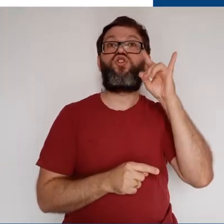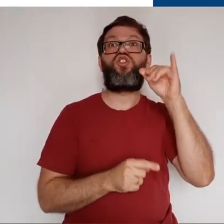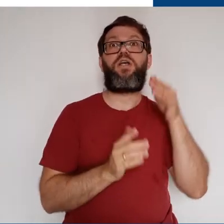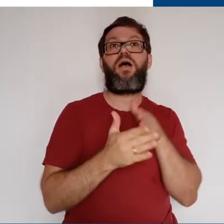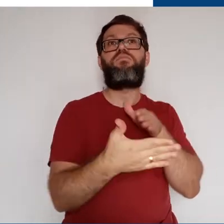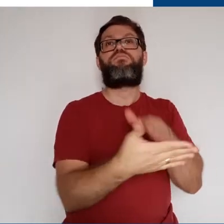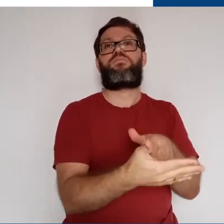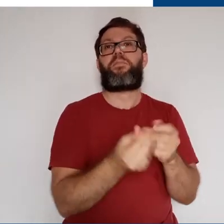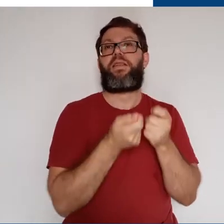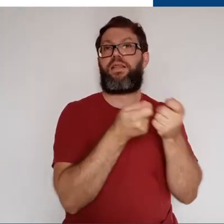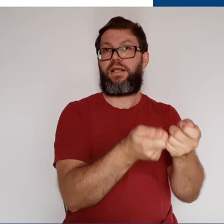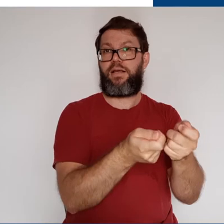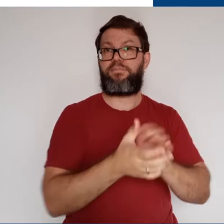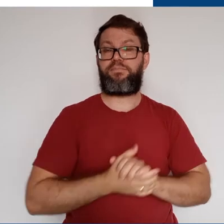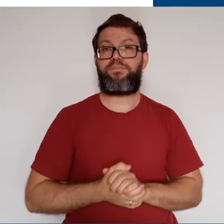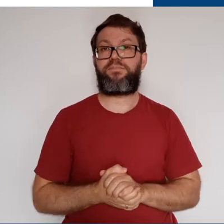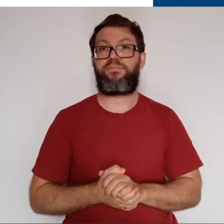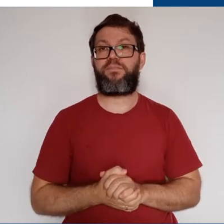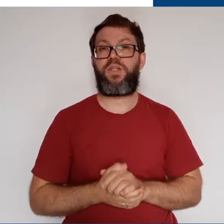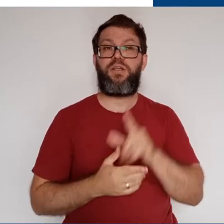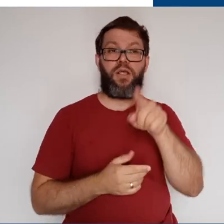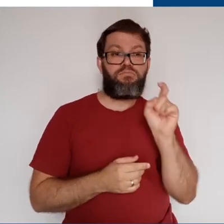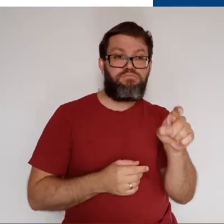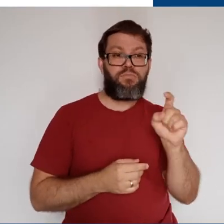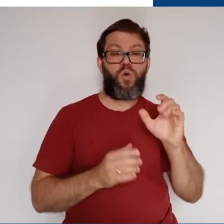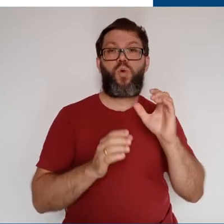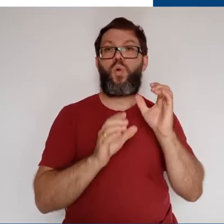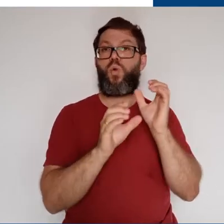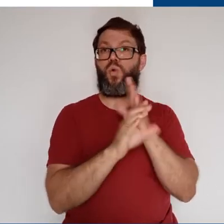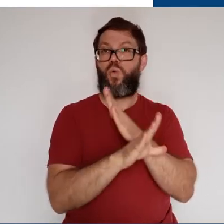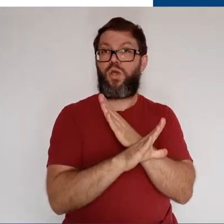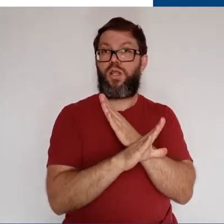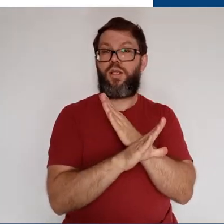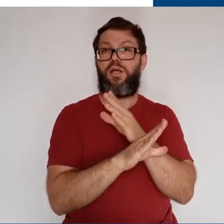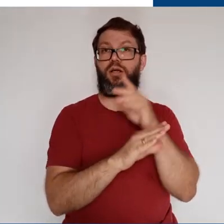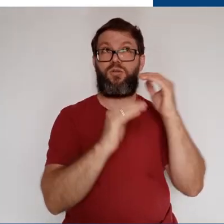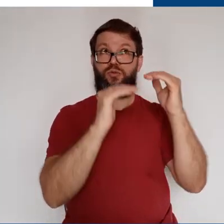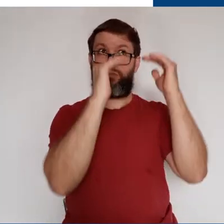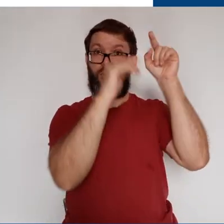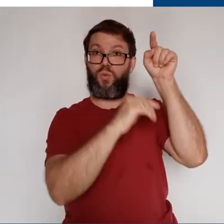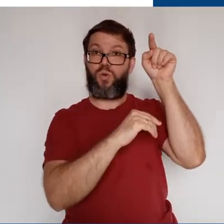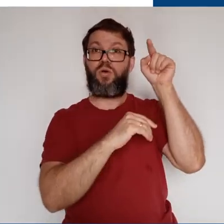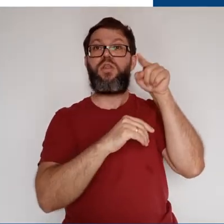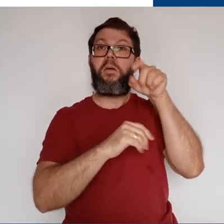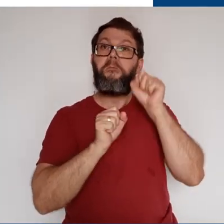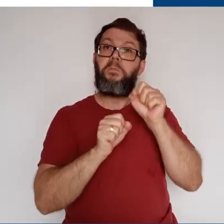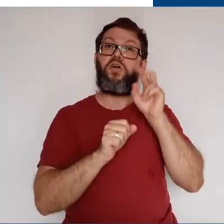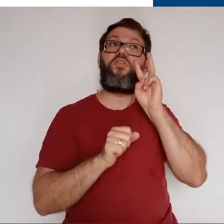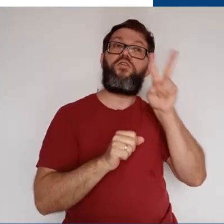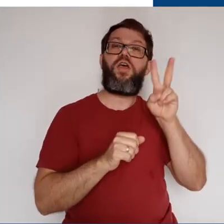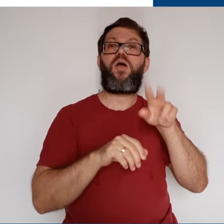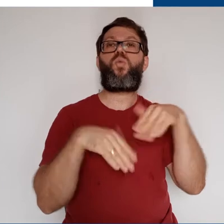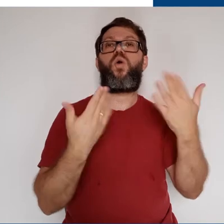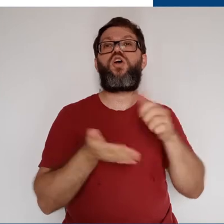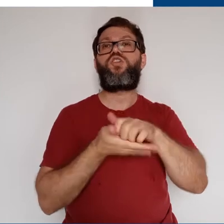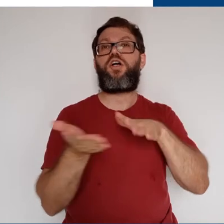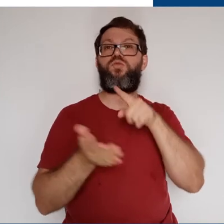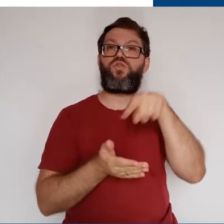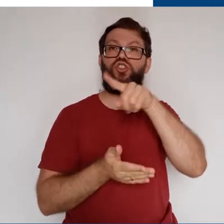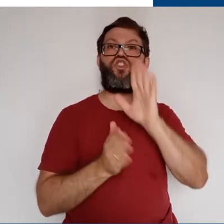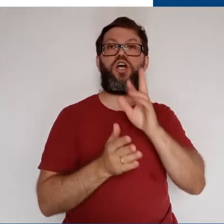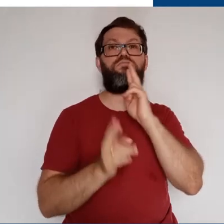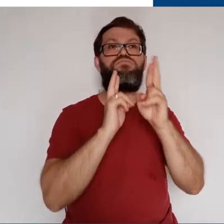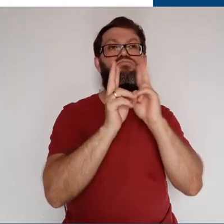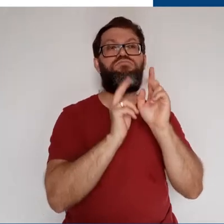a data limite para entrega das atividades ao clicar em concluída na parte superior da tela você consegue visualizar